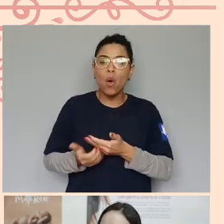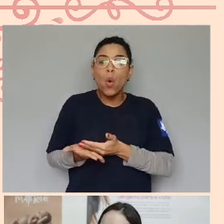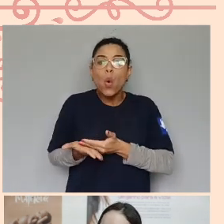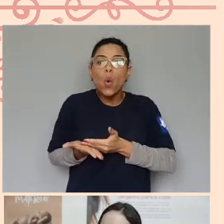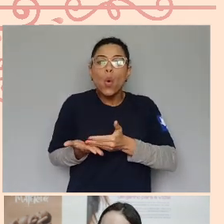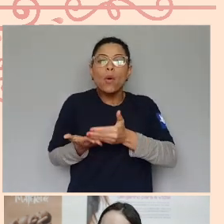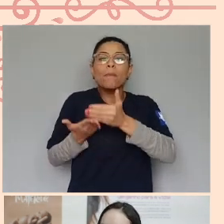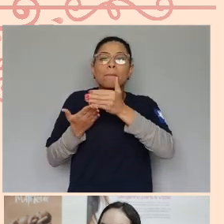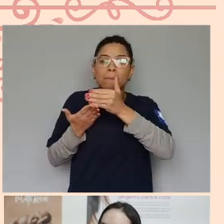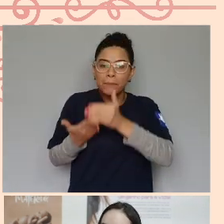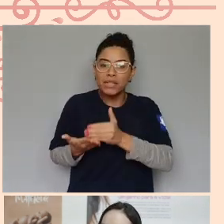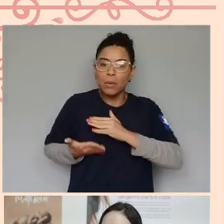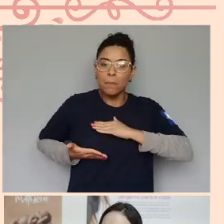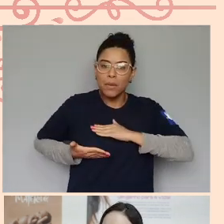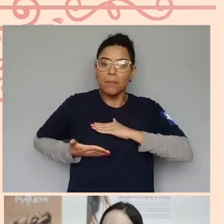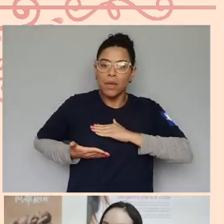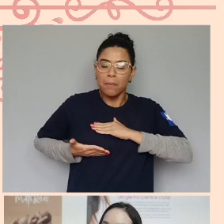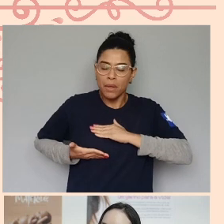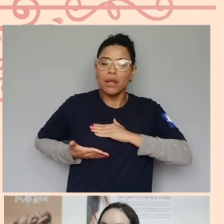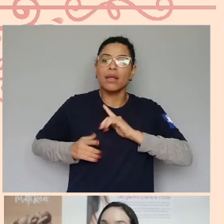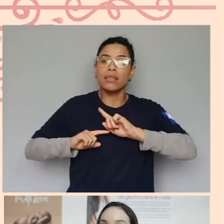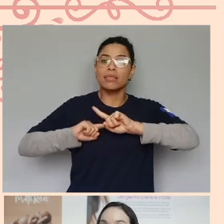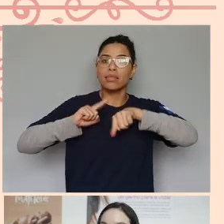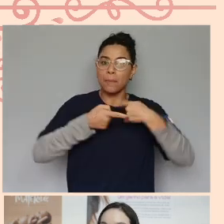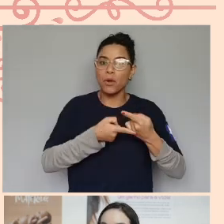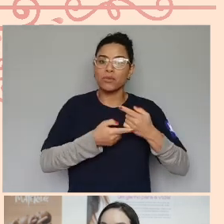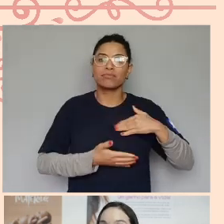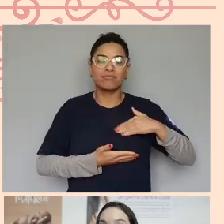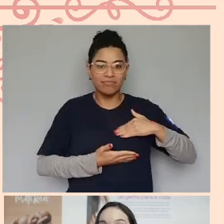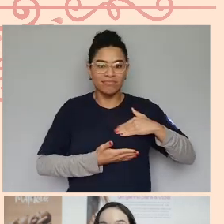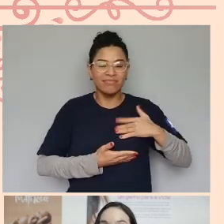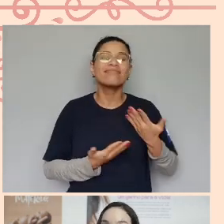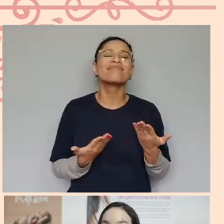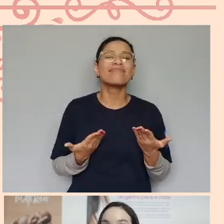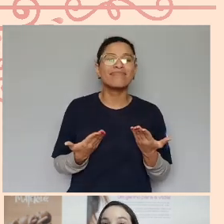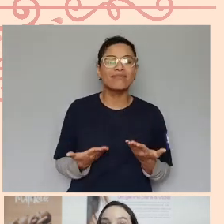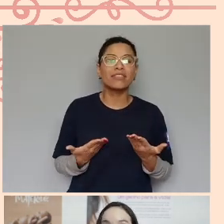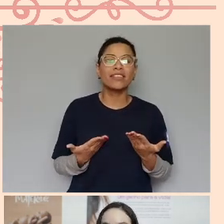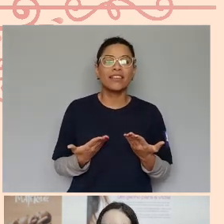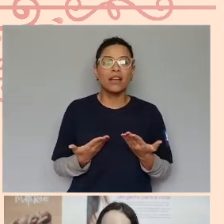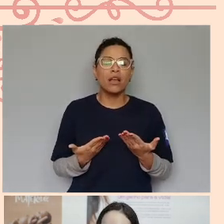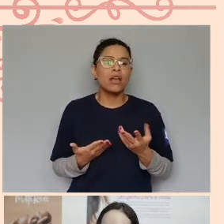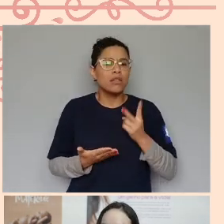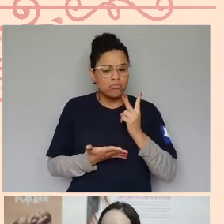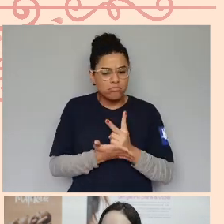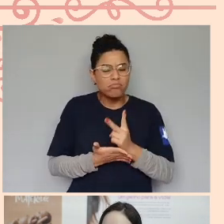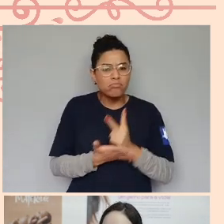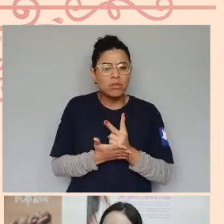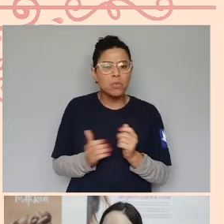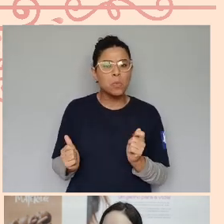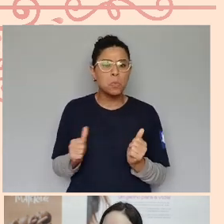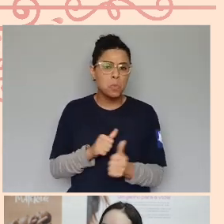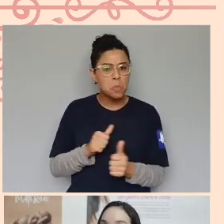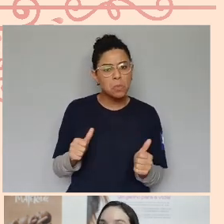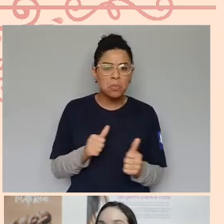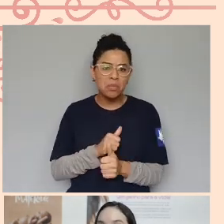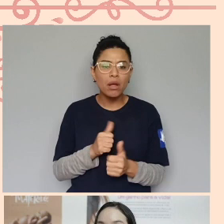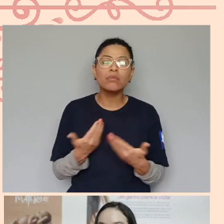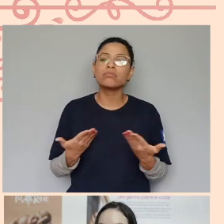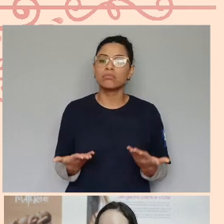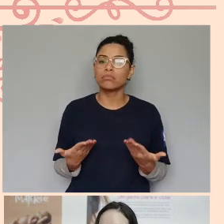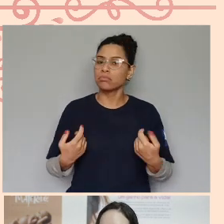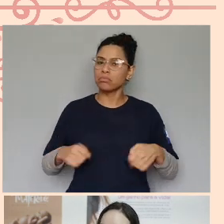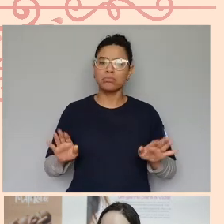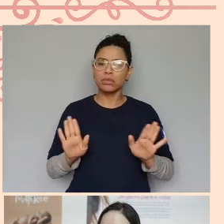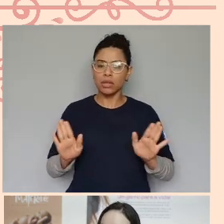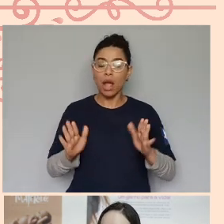desde o comecinho da mamada o leite anterior e depois o leite posterior. Não exatamente eles são sequenciais. Depois que esvaziou uma mama, quando o bebê vai